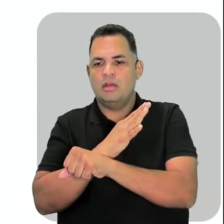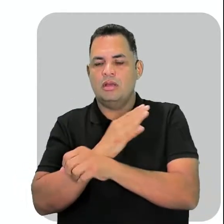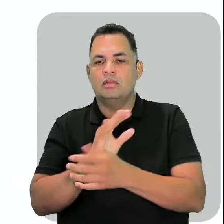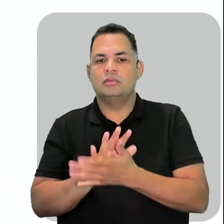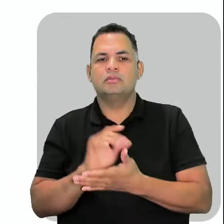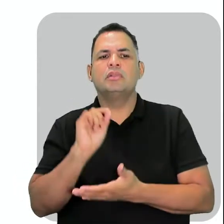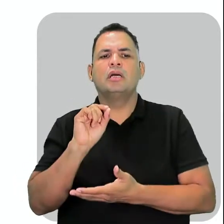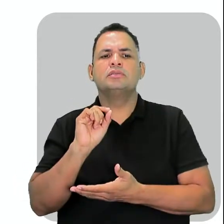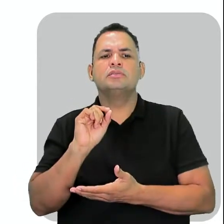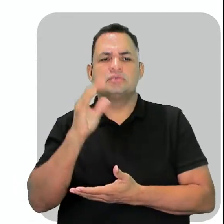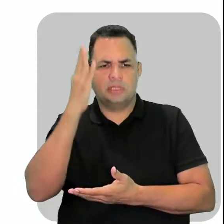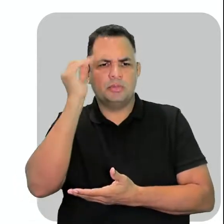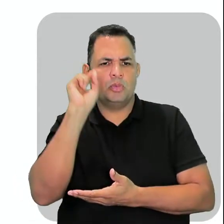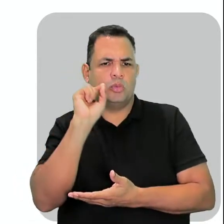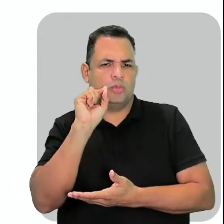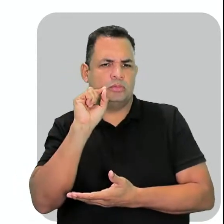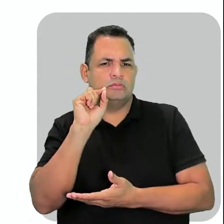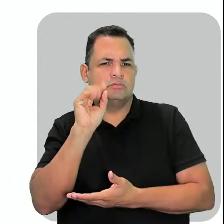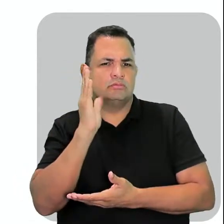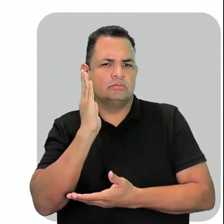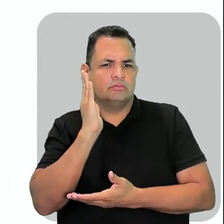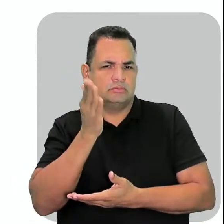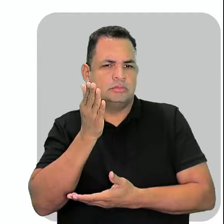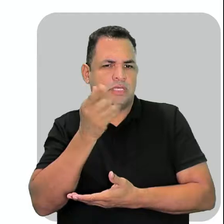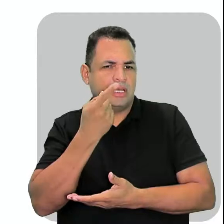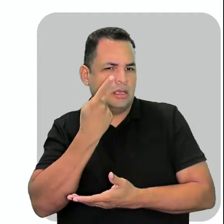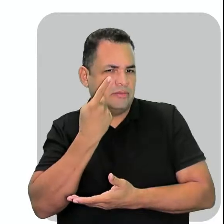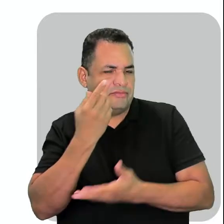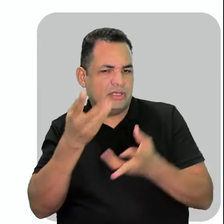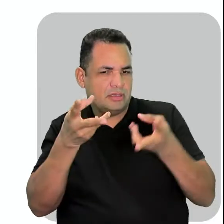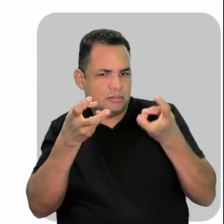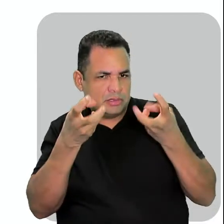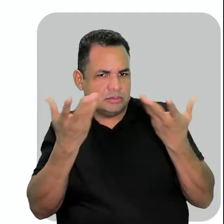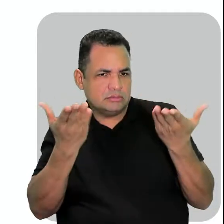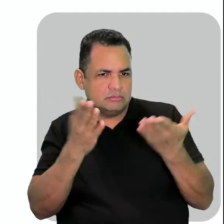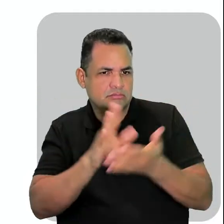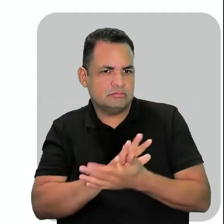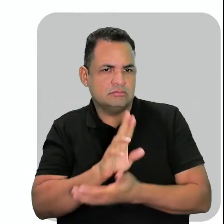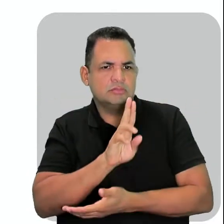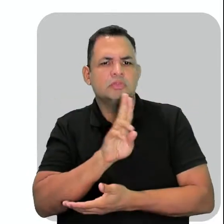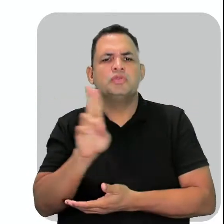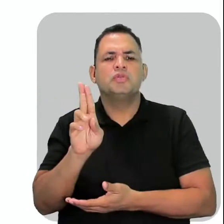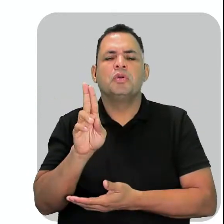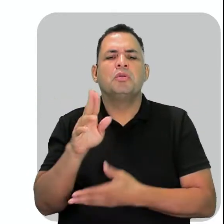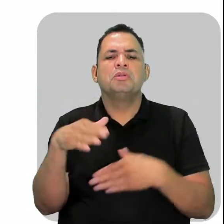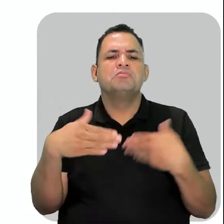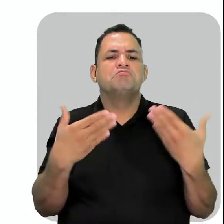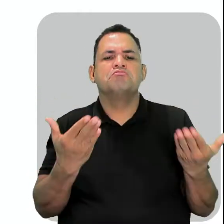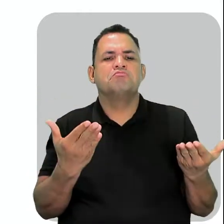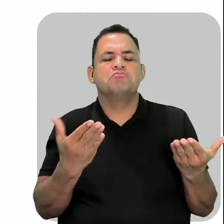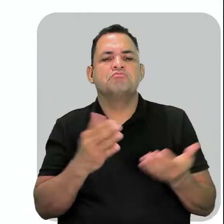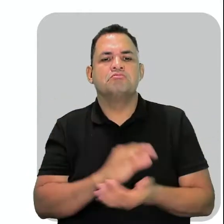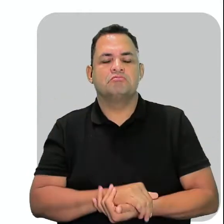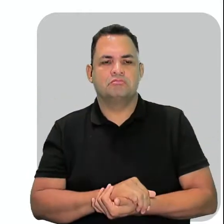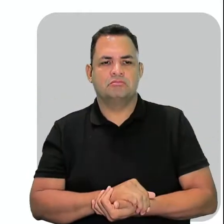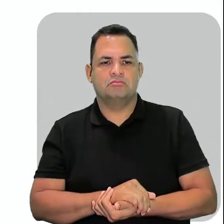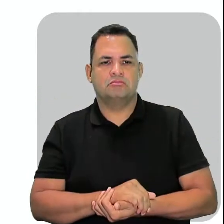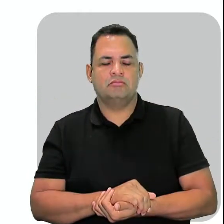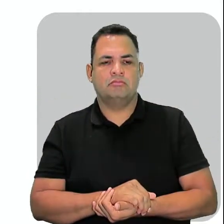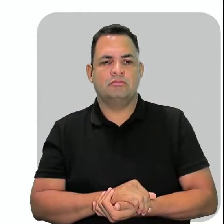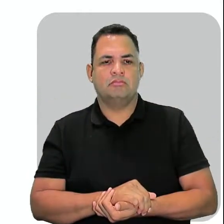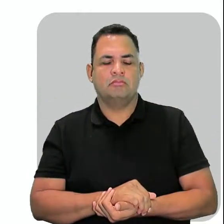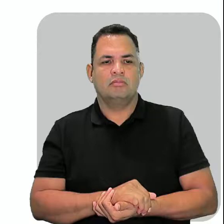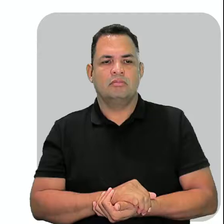um aminoácido? Vocês já observaram esse nome em algum lugar?